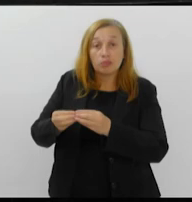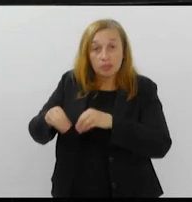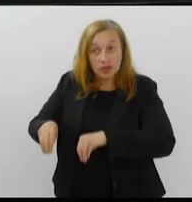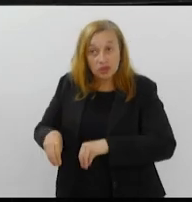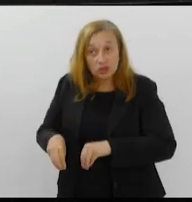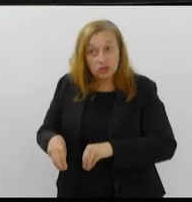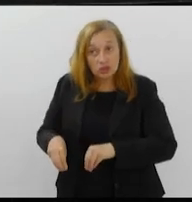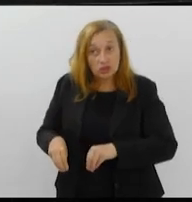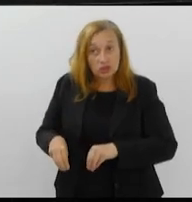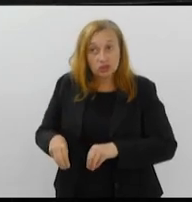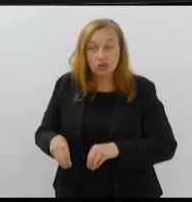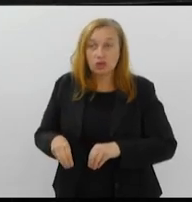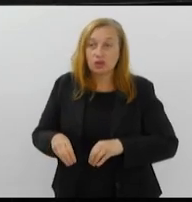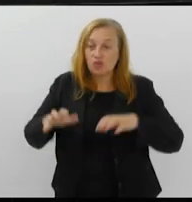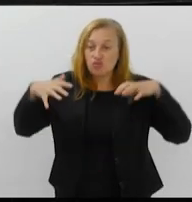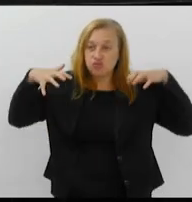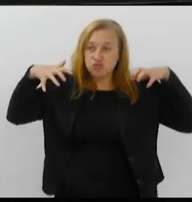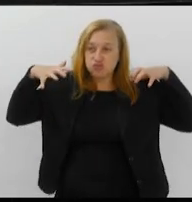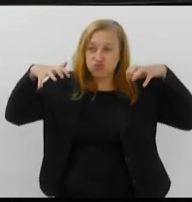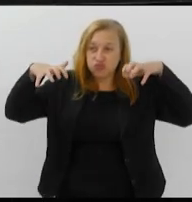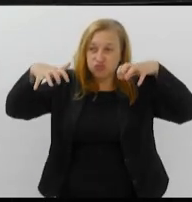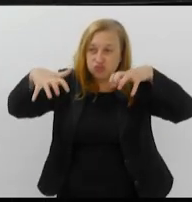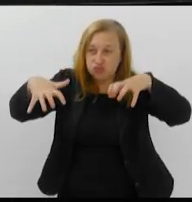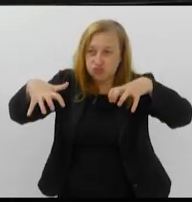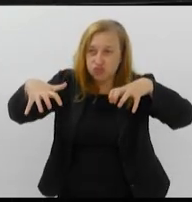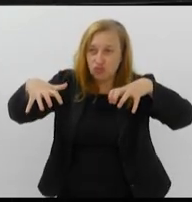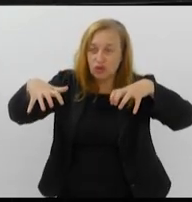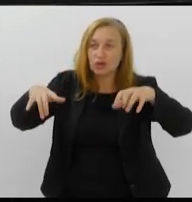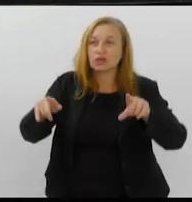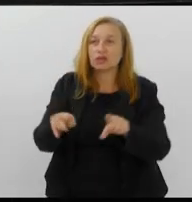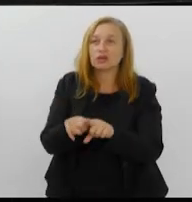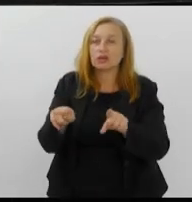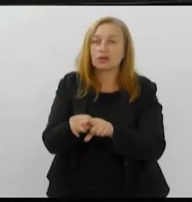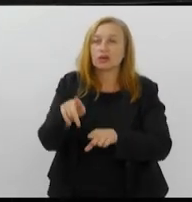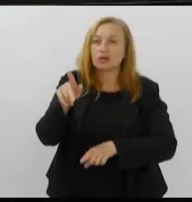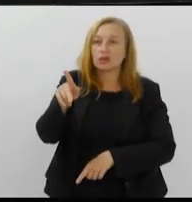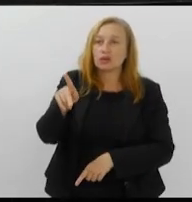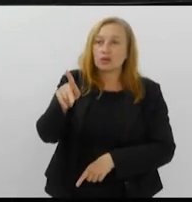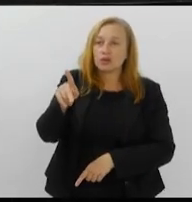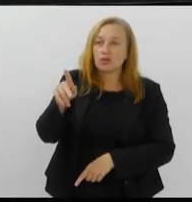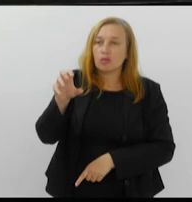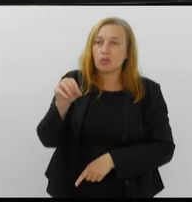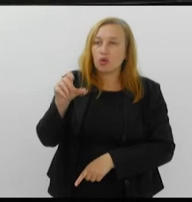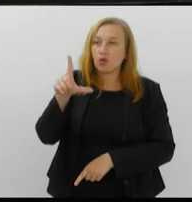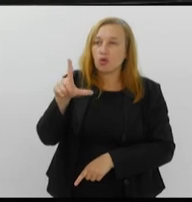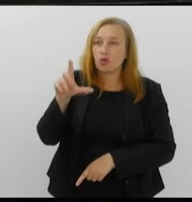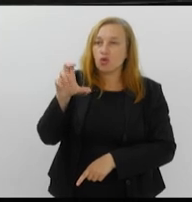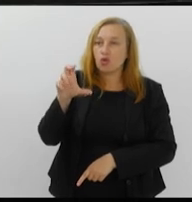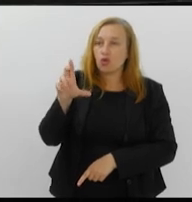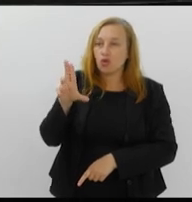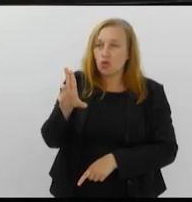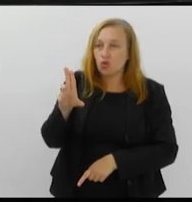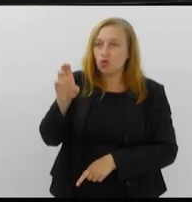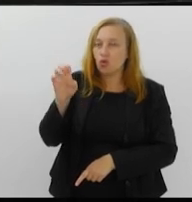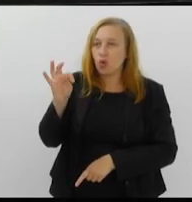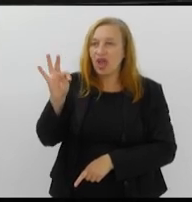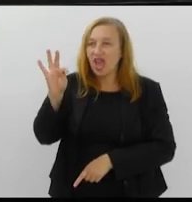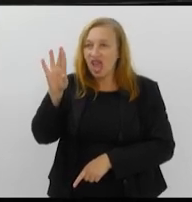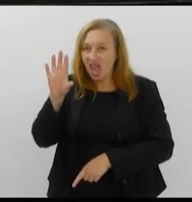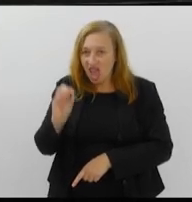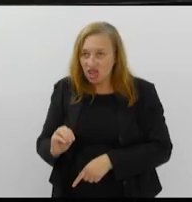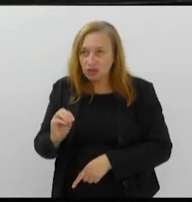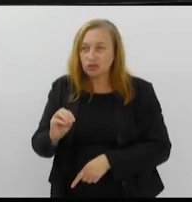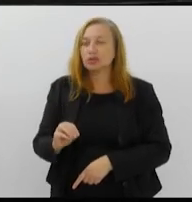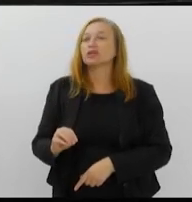prejudicada pela enchente e pelo tolueno que lá foi derramado. Esse projeto originou aqui